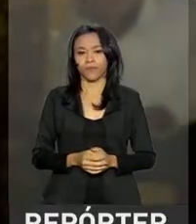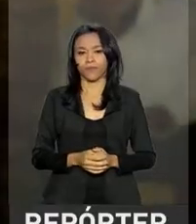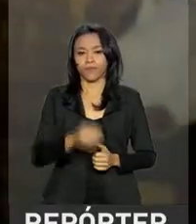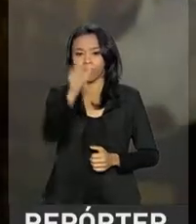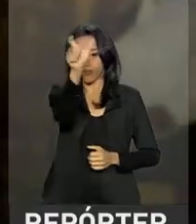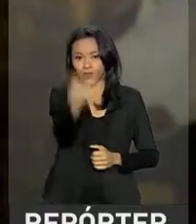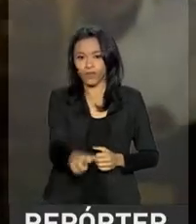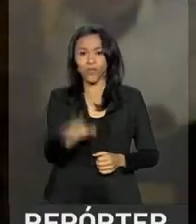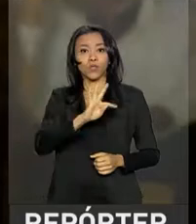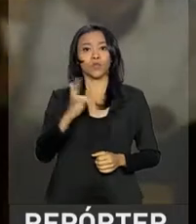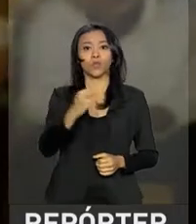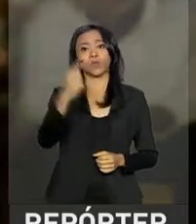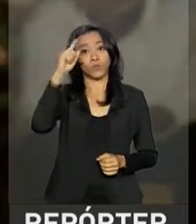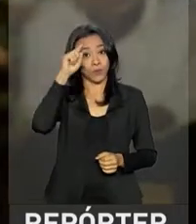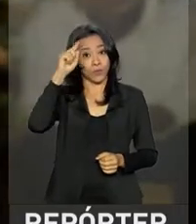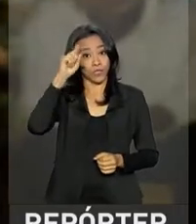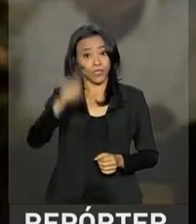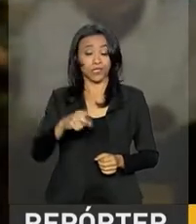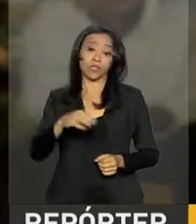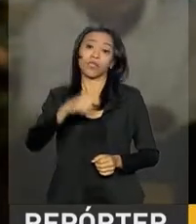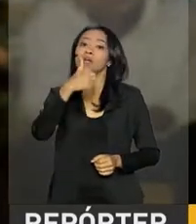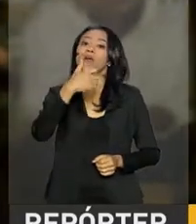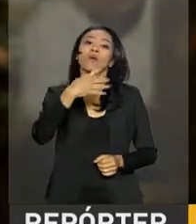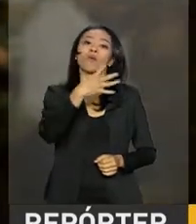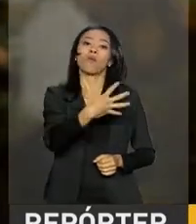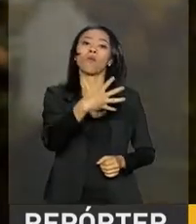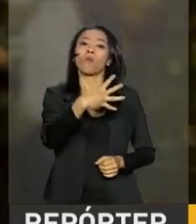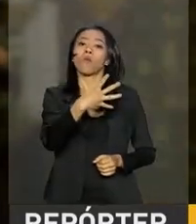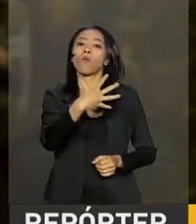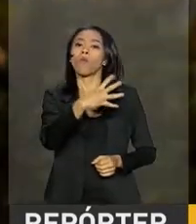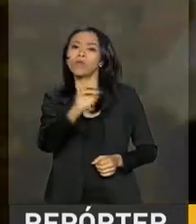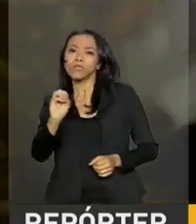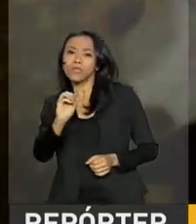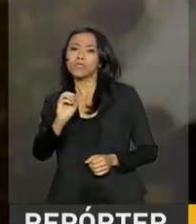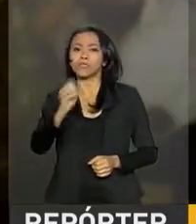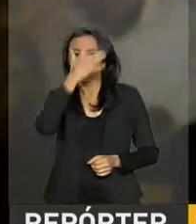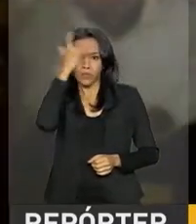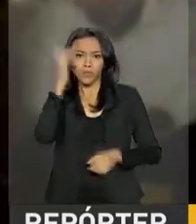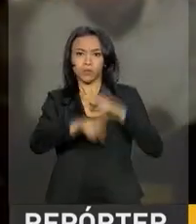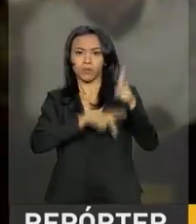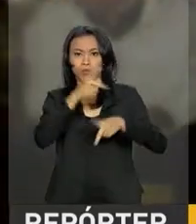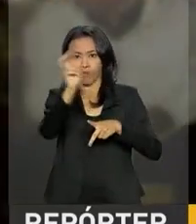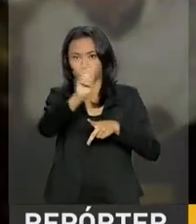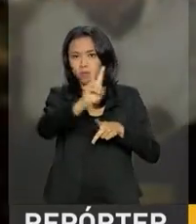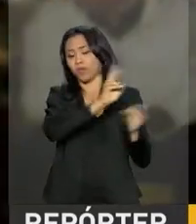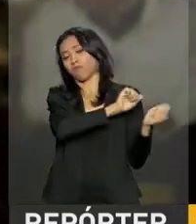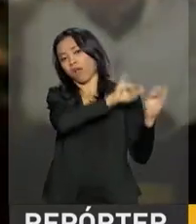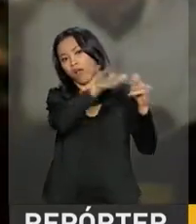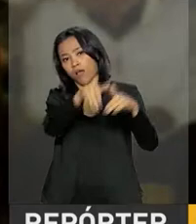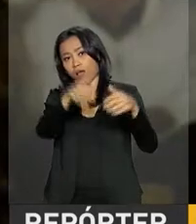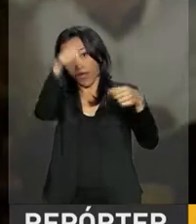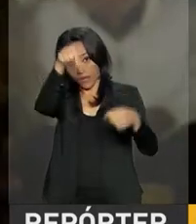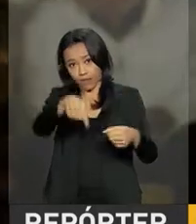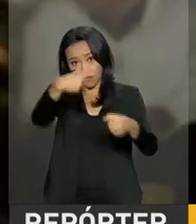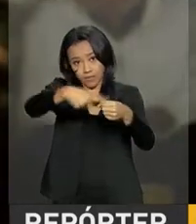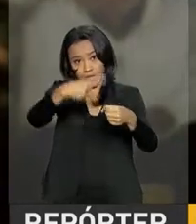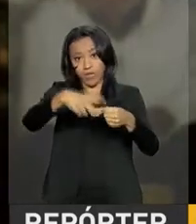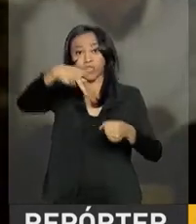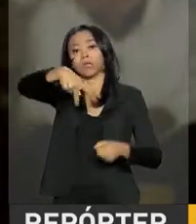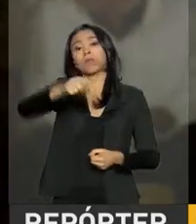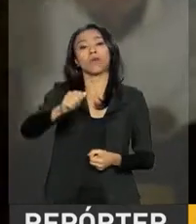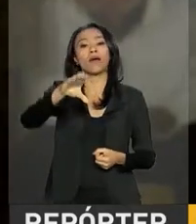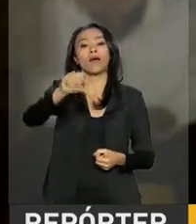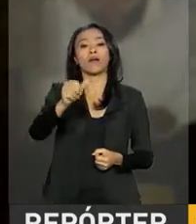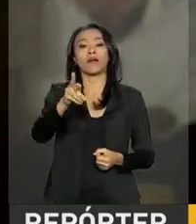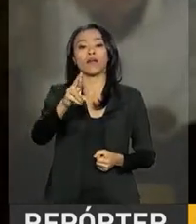todos os dias cerca de 400 venezuelanos chegou ao brasil aqui pelo município de pacaraíma em roraima e